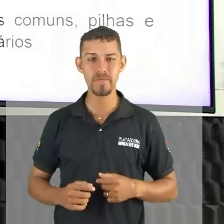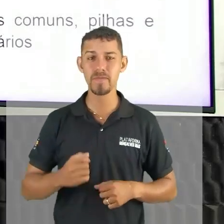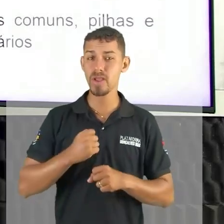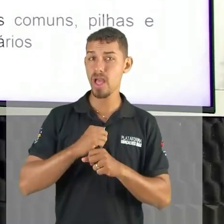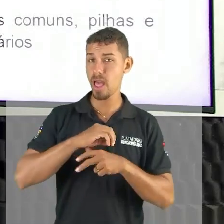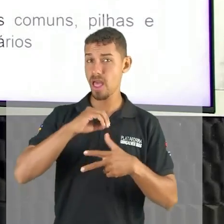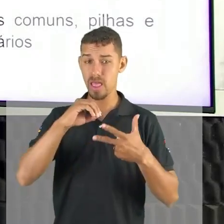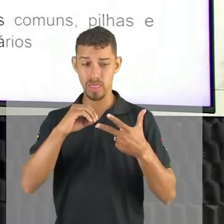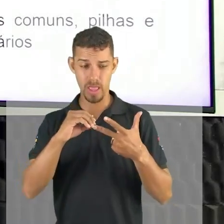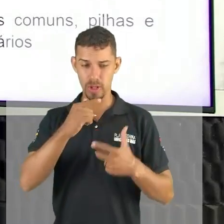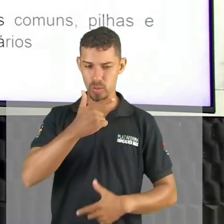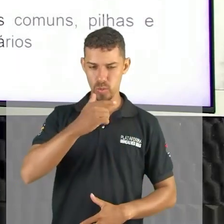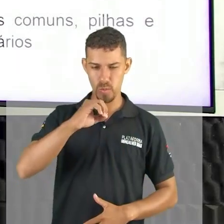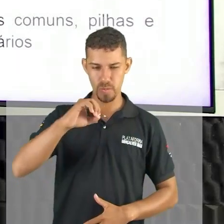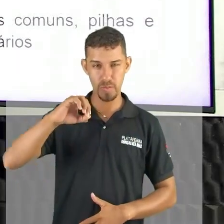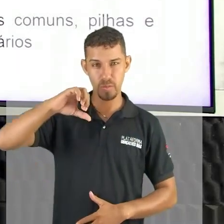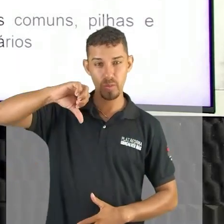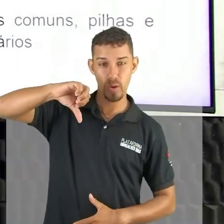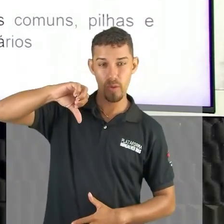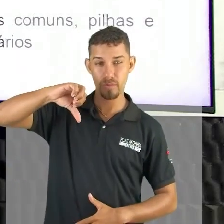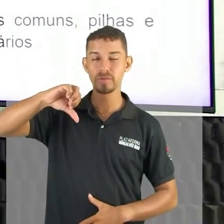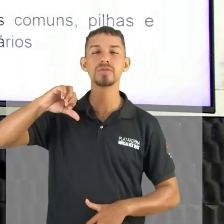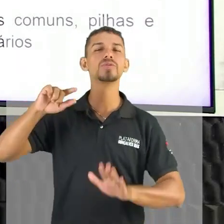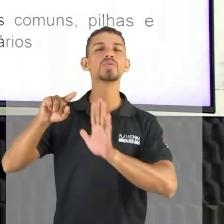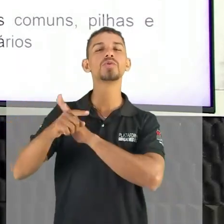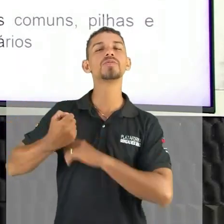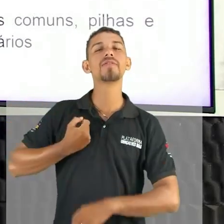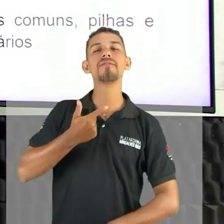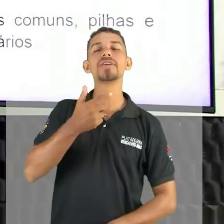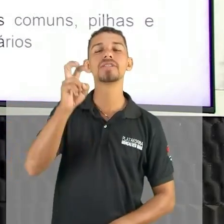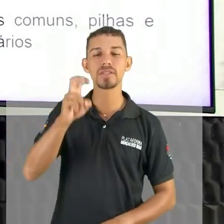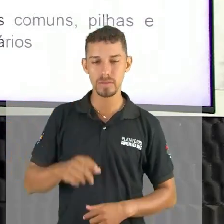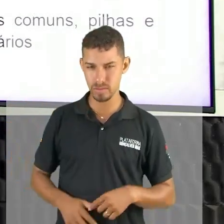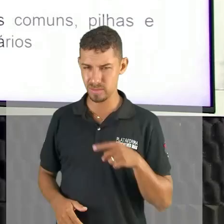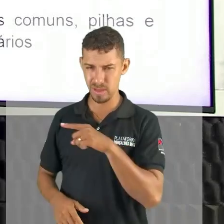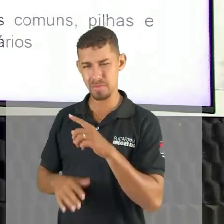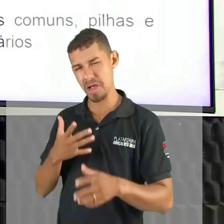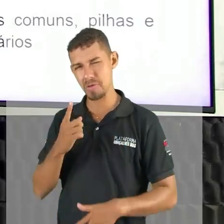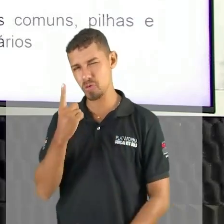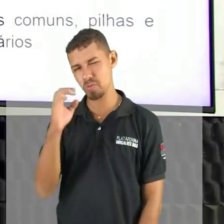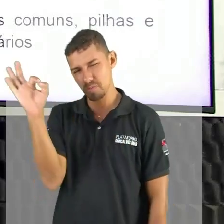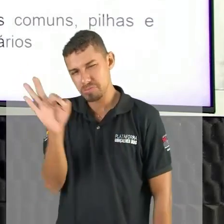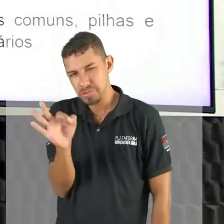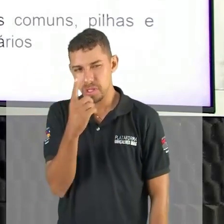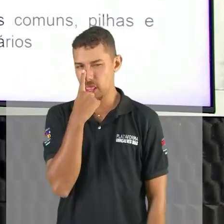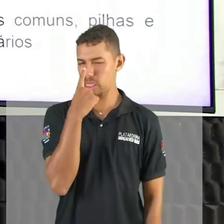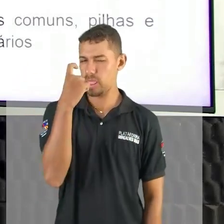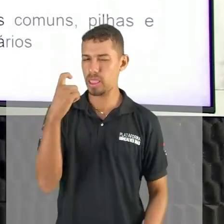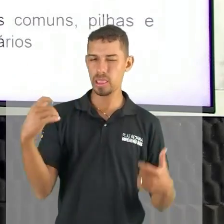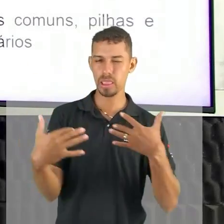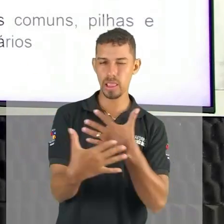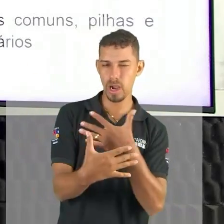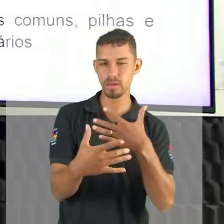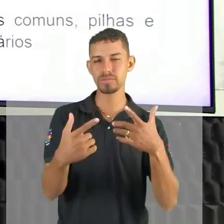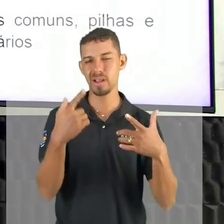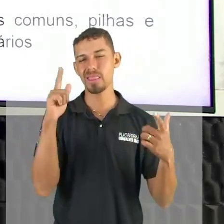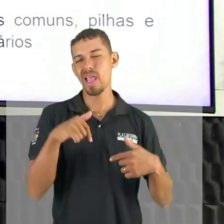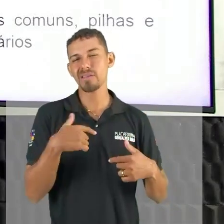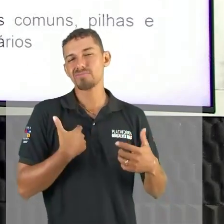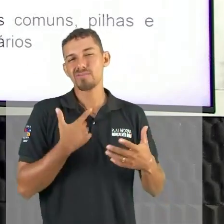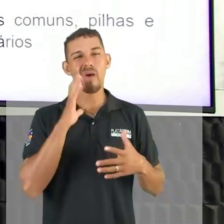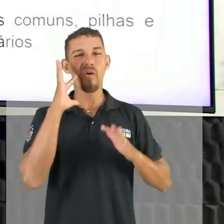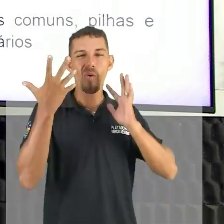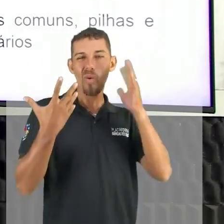2009. Cerca de 1% do lixo urbano é constituído por resíduos sólidos contendo elementos tóxicos. Entre